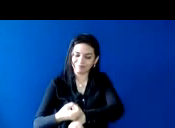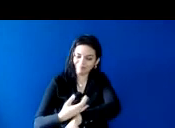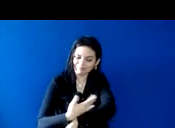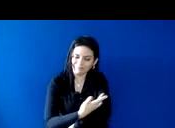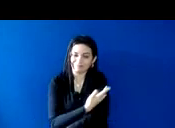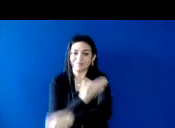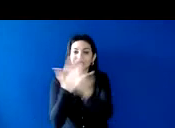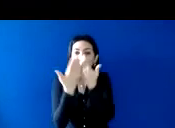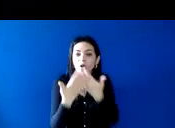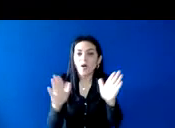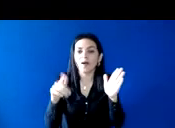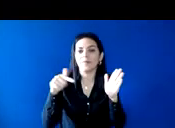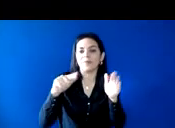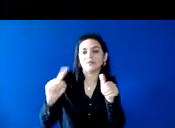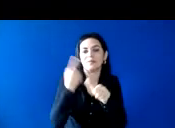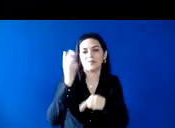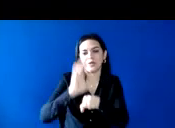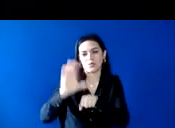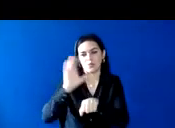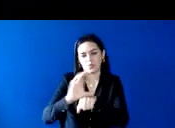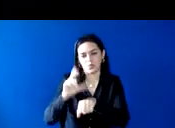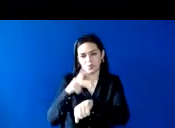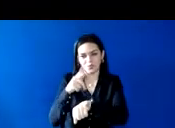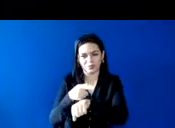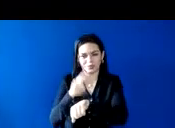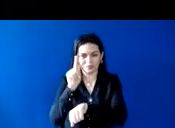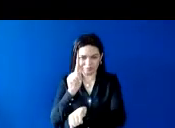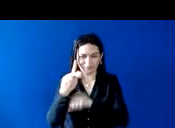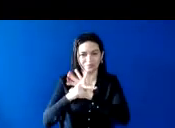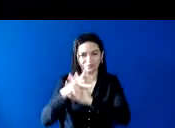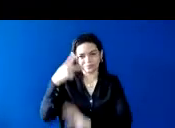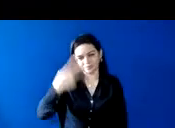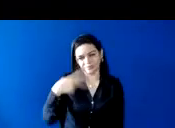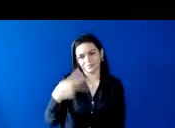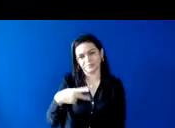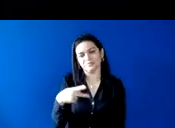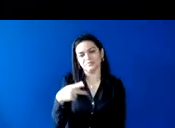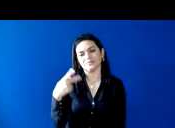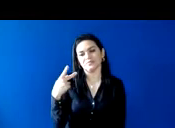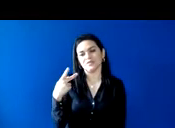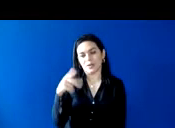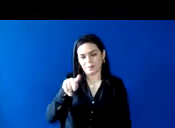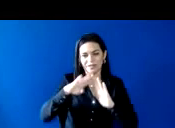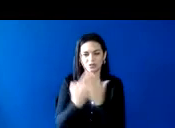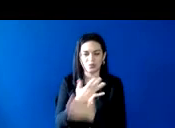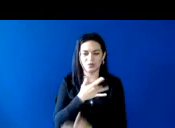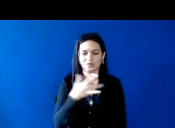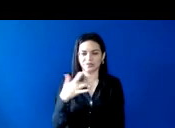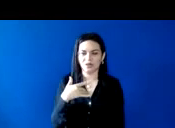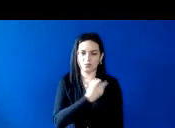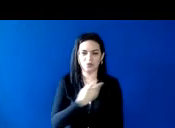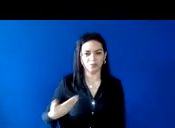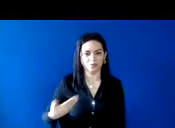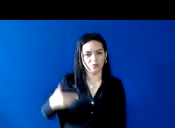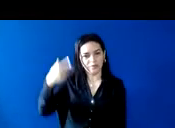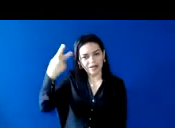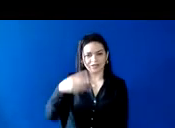abrir esse primeiro curso de especialização pela Escola de Saúde Pública aqui no